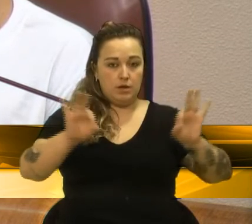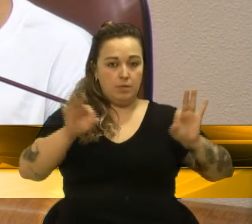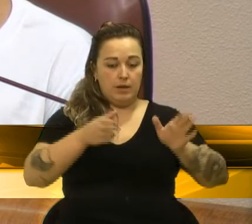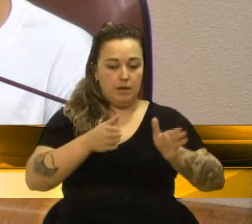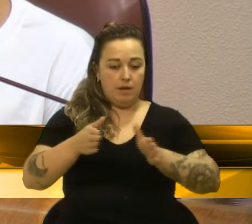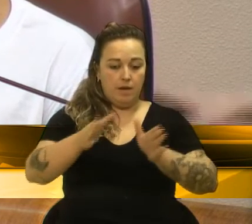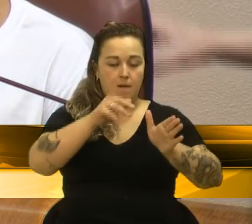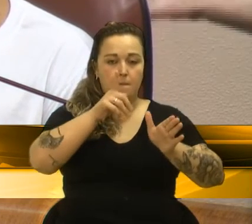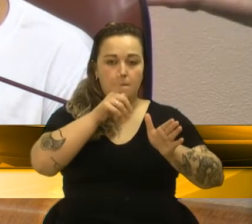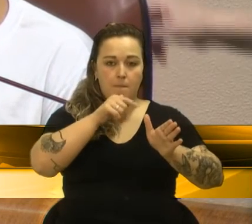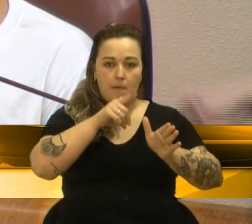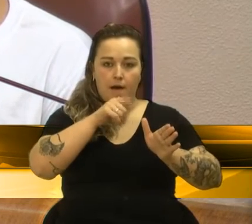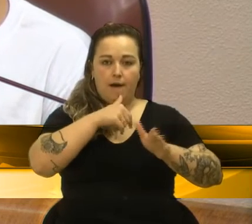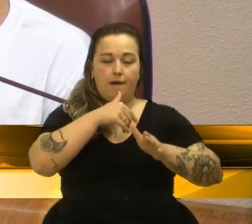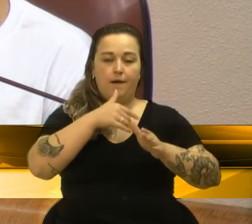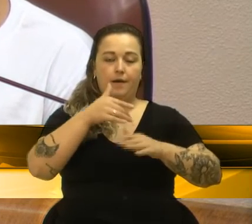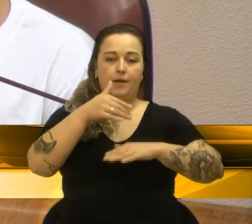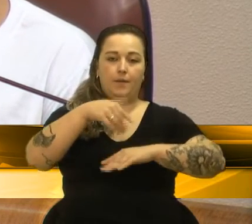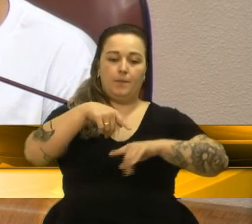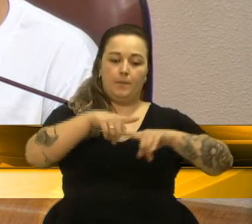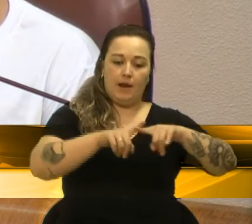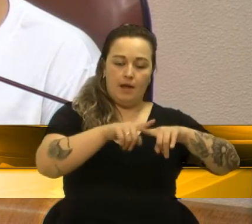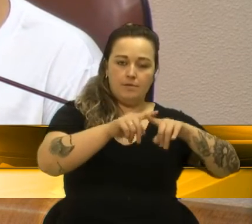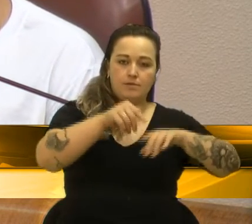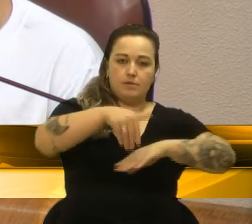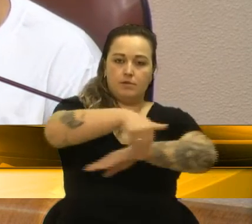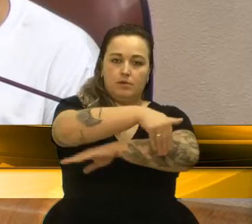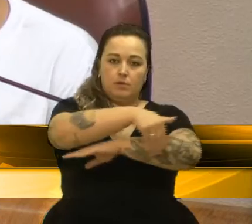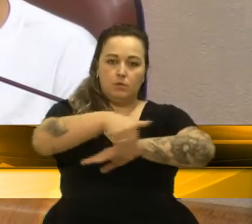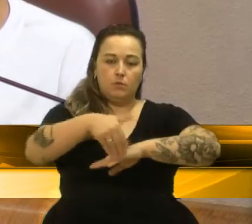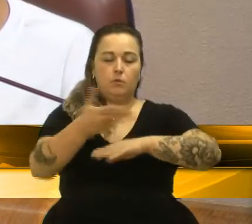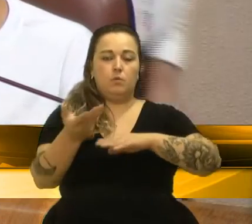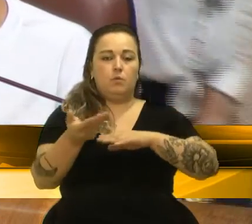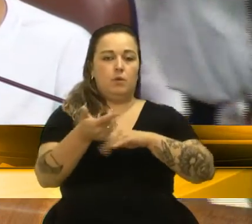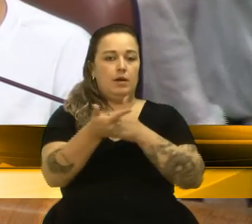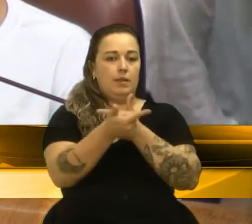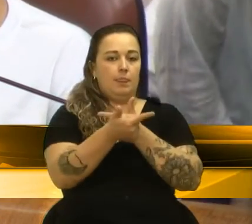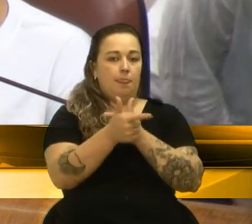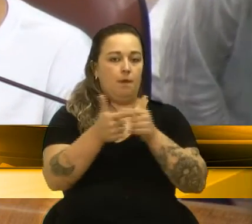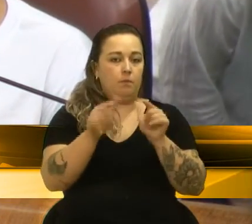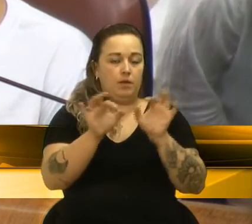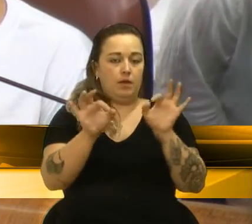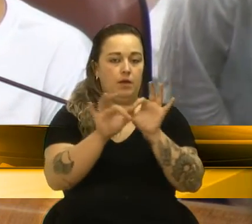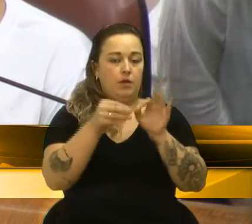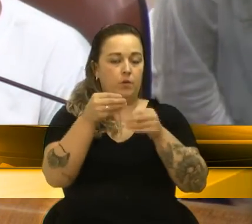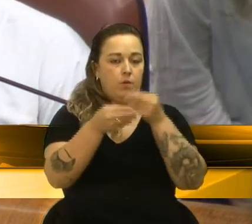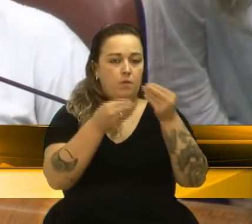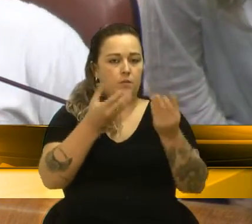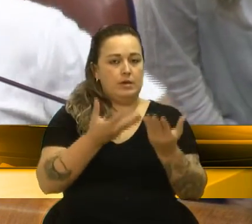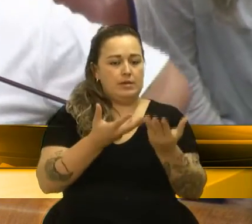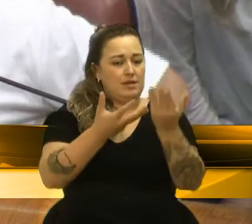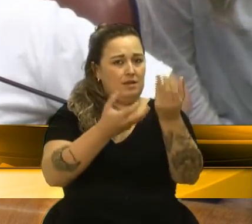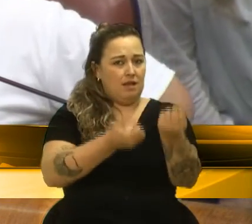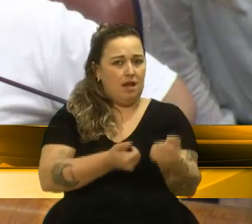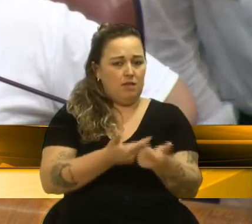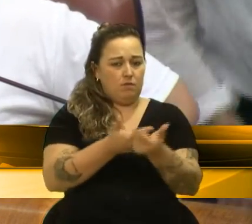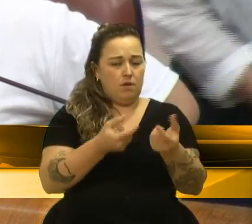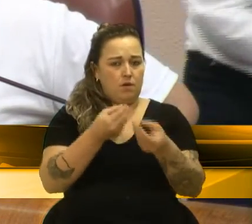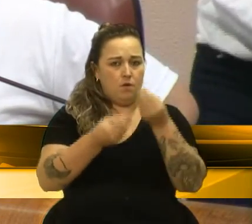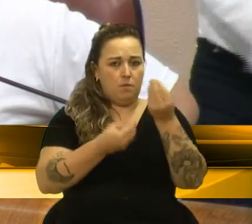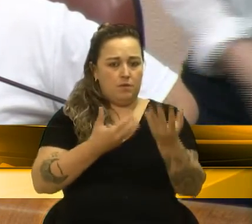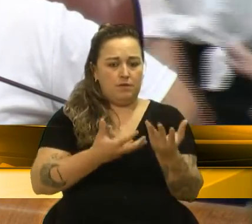mares, estradas, ruas e praças. Grifo nosso. Não há nesse contexto como aceitar que